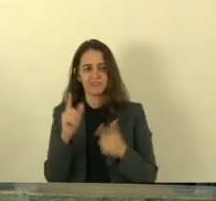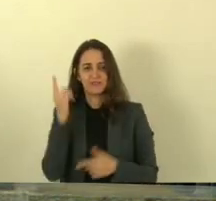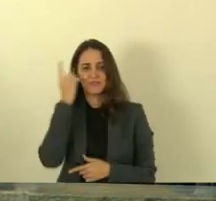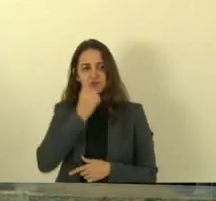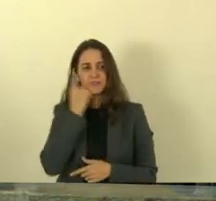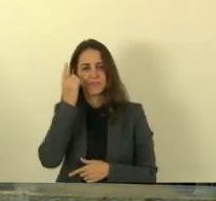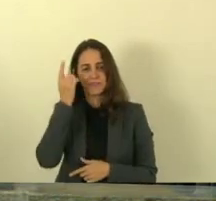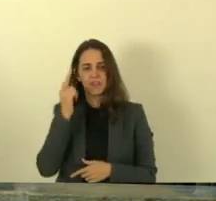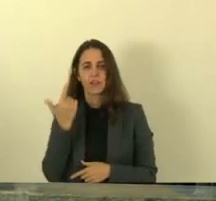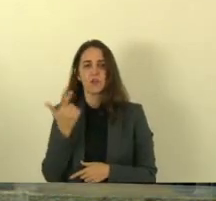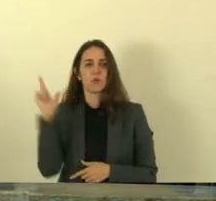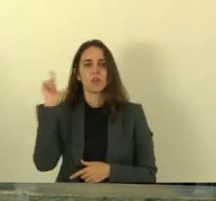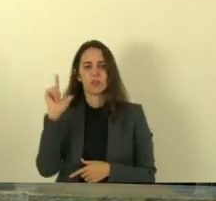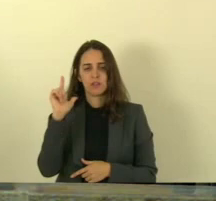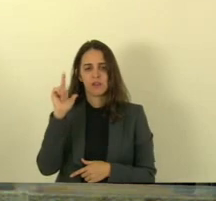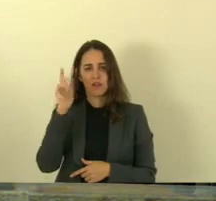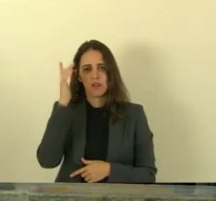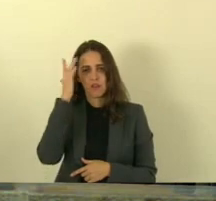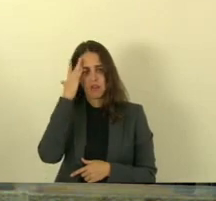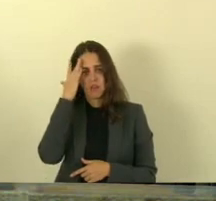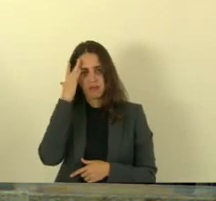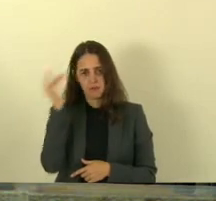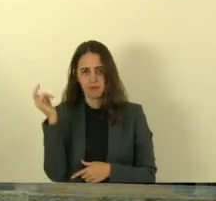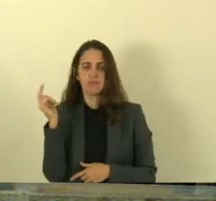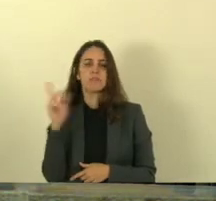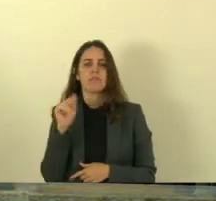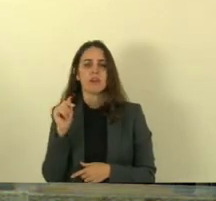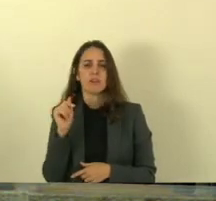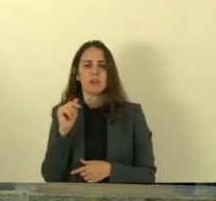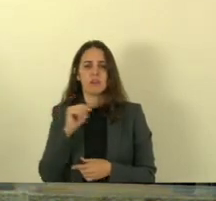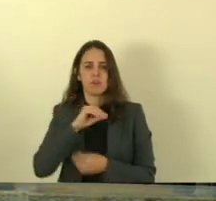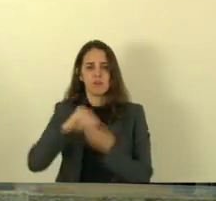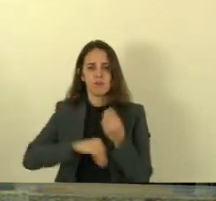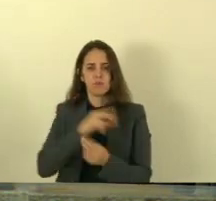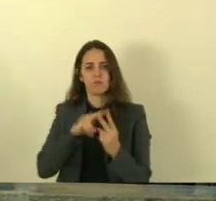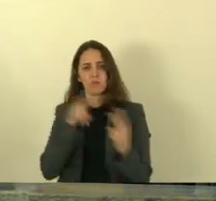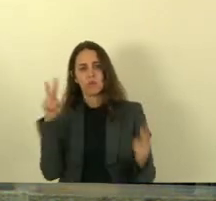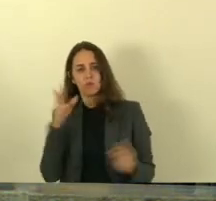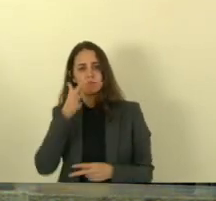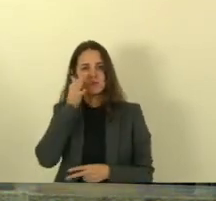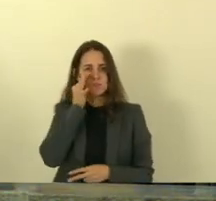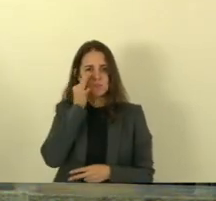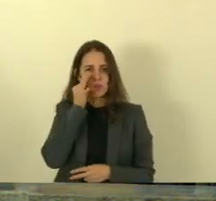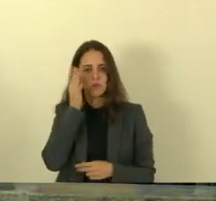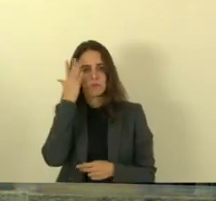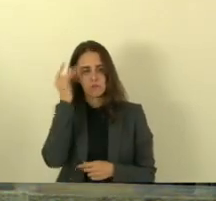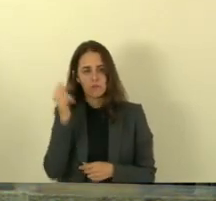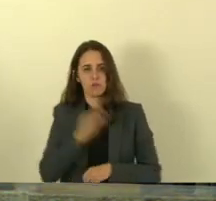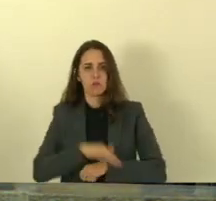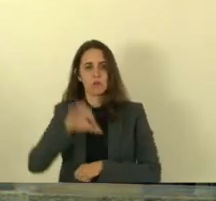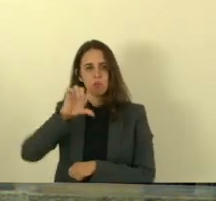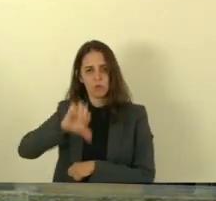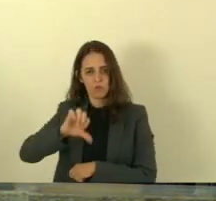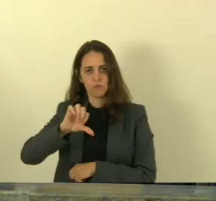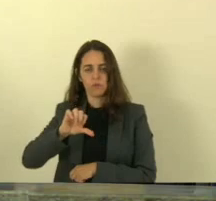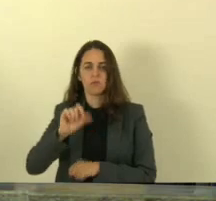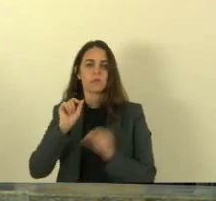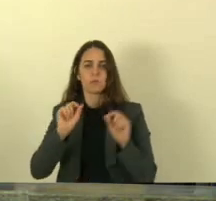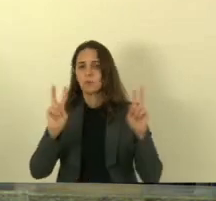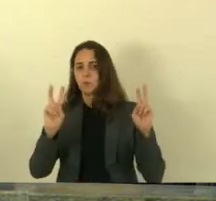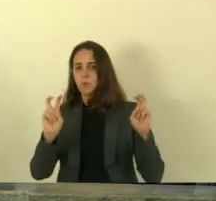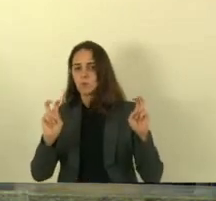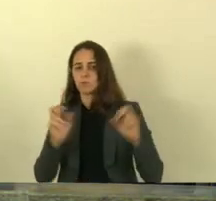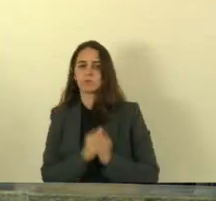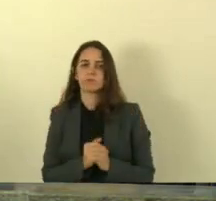senhores deputados para a próxima que será ordinária híbrida virtual e presencial amanhã às nove horas para a qual